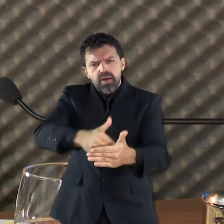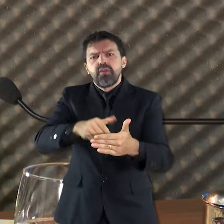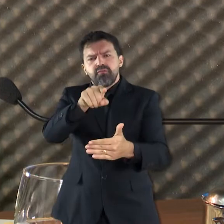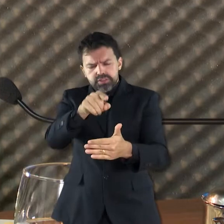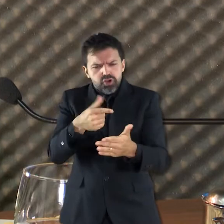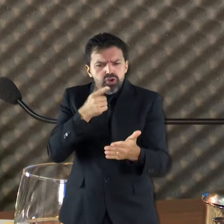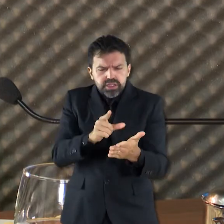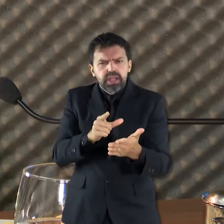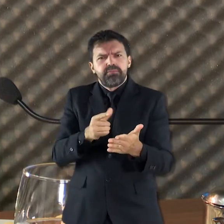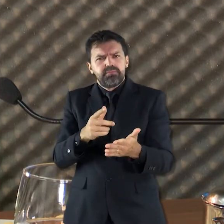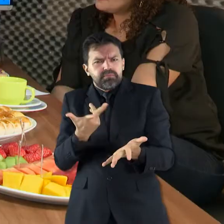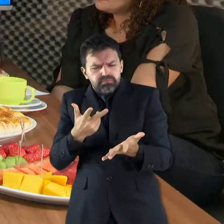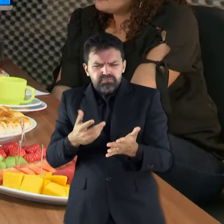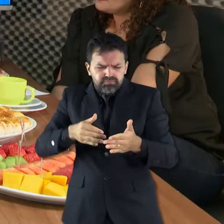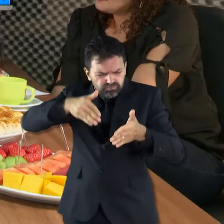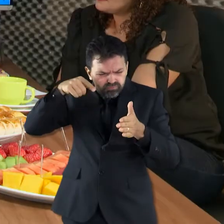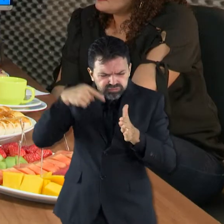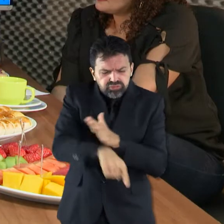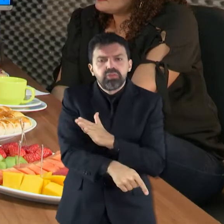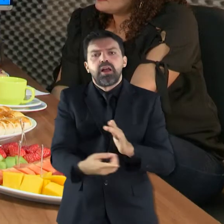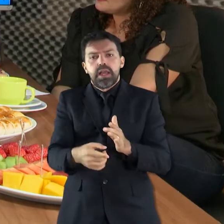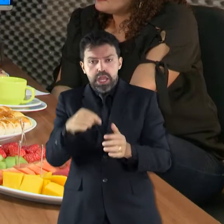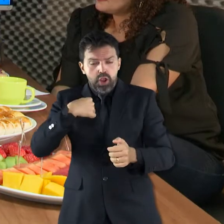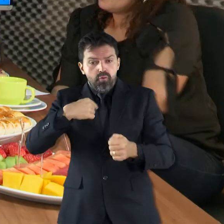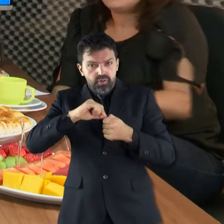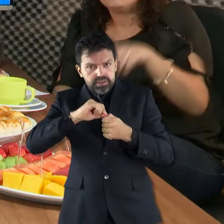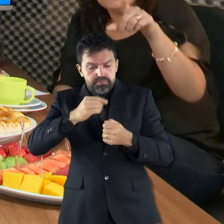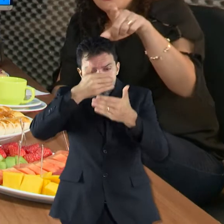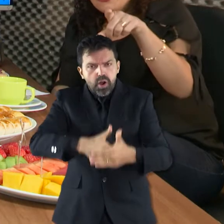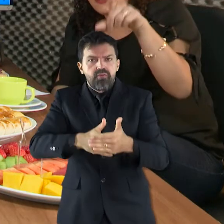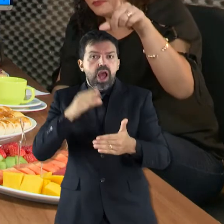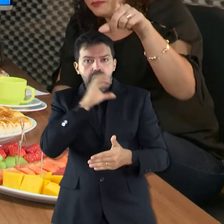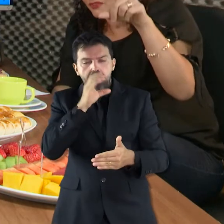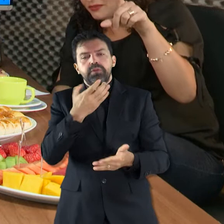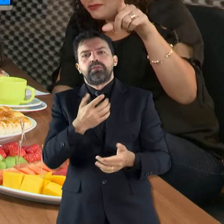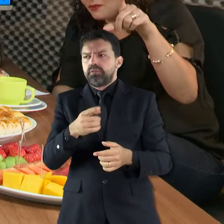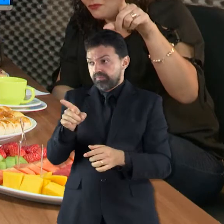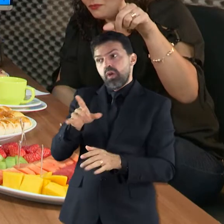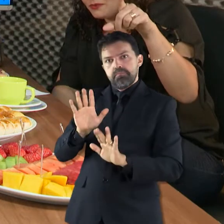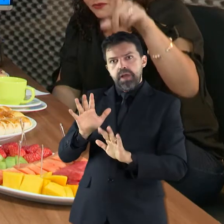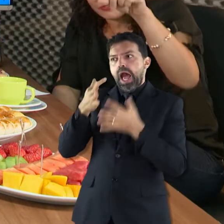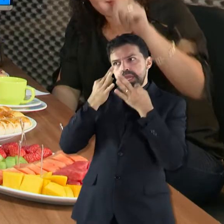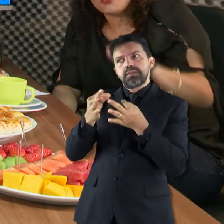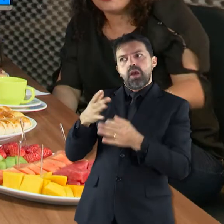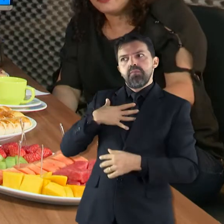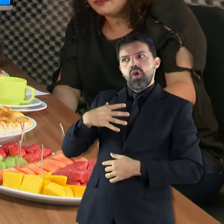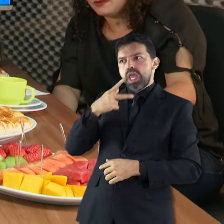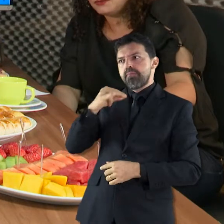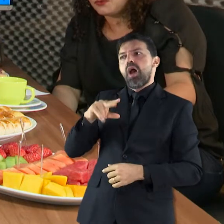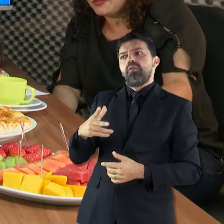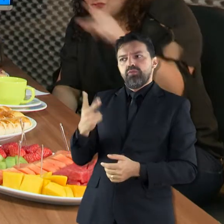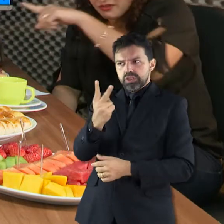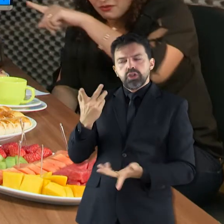perfil alto. Olha aí. Então, eu fazia muita prova e rápido. Aí, Vinícius, Yasmin, presta atenção, viu? Quero vocês concursarem